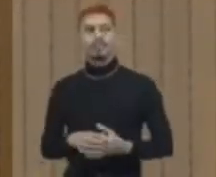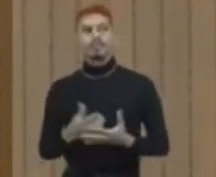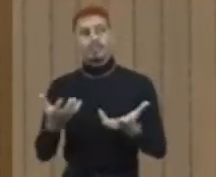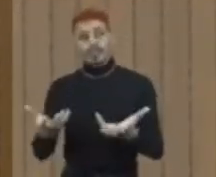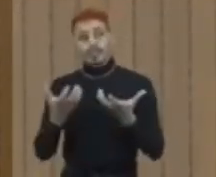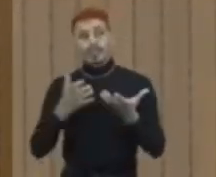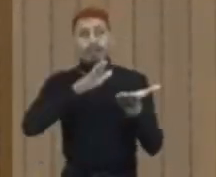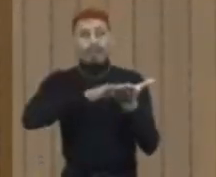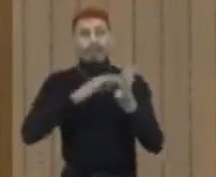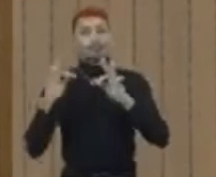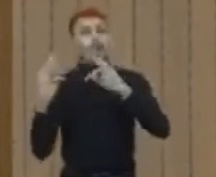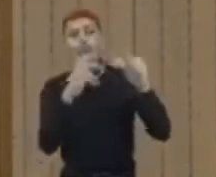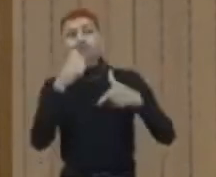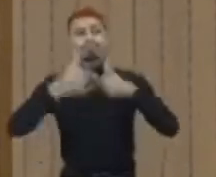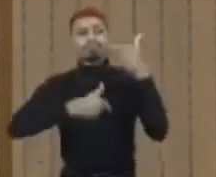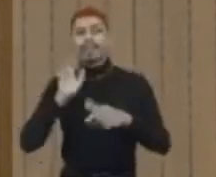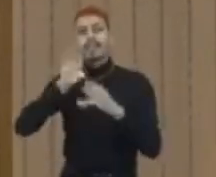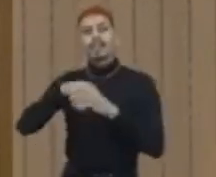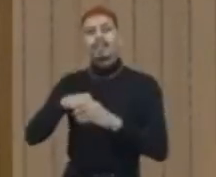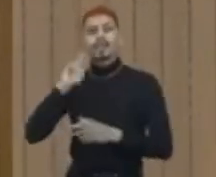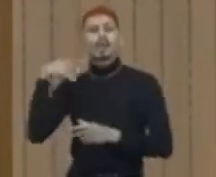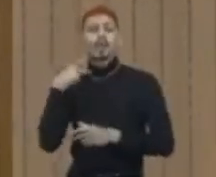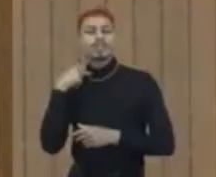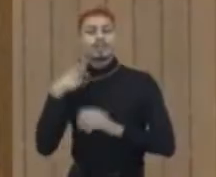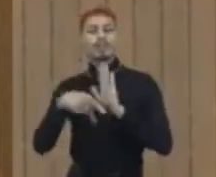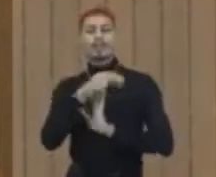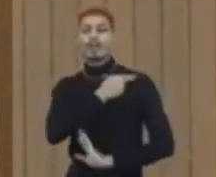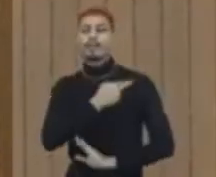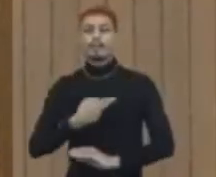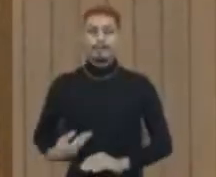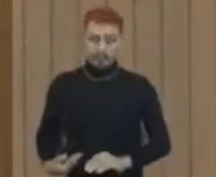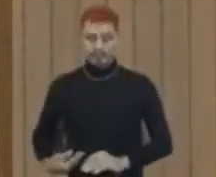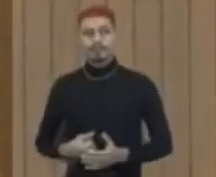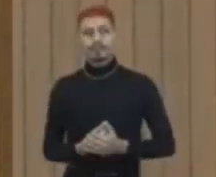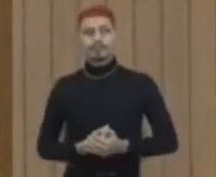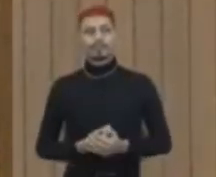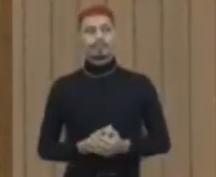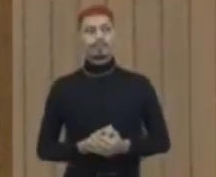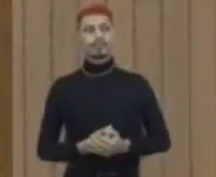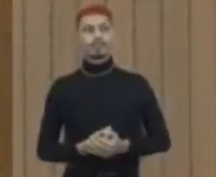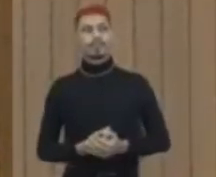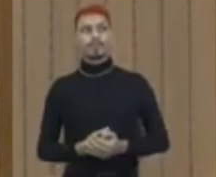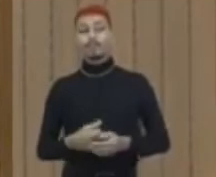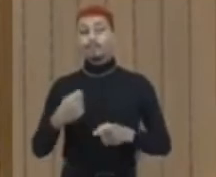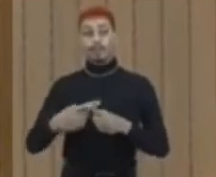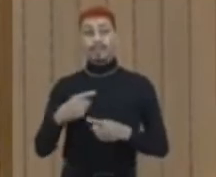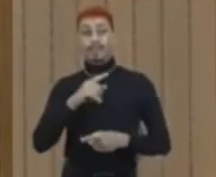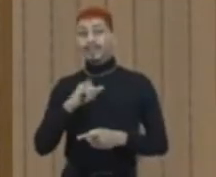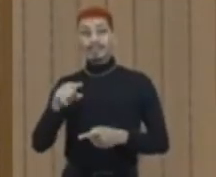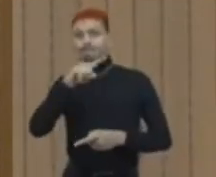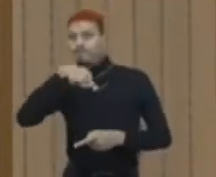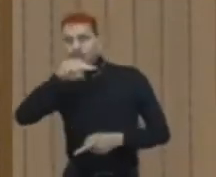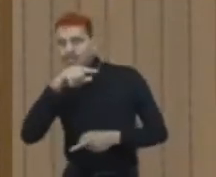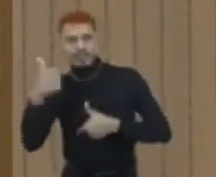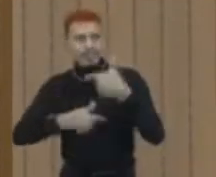homenagear todos os servidores da Procuradoria da República no Pará, em nome do Hélio, porque se não fossem